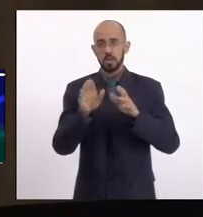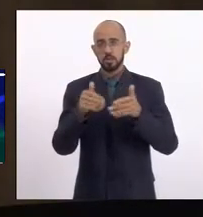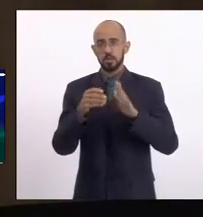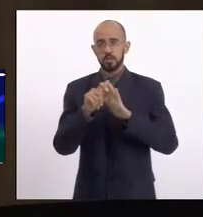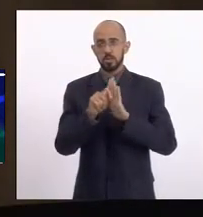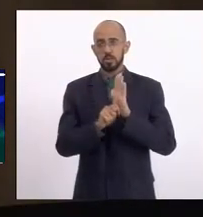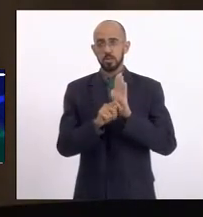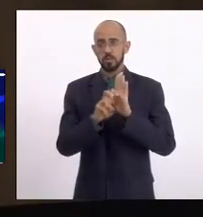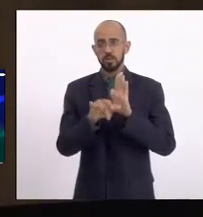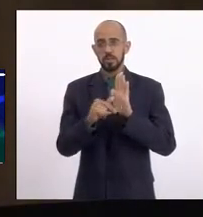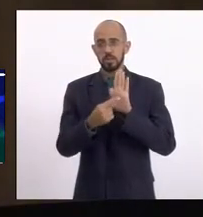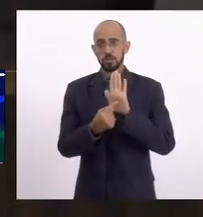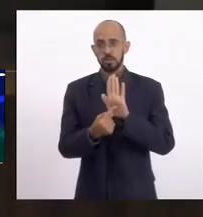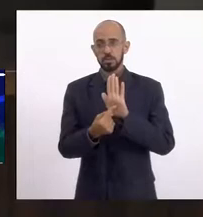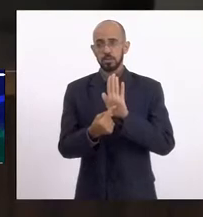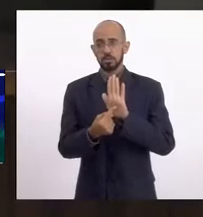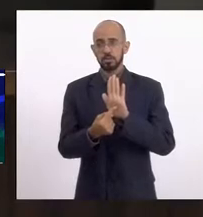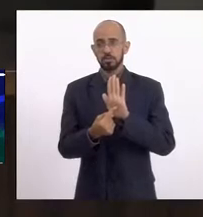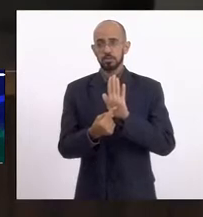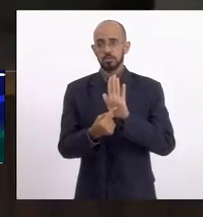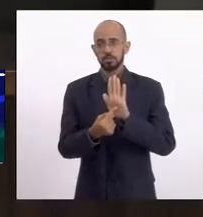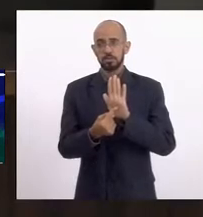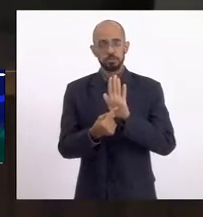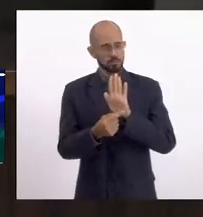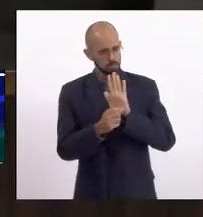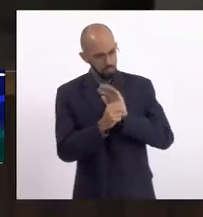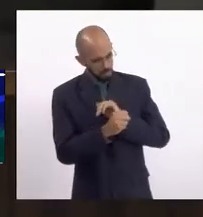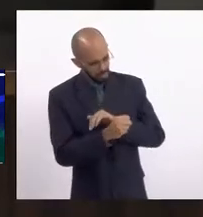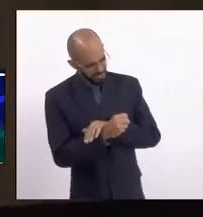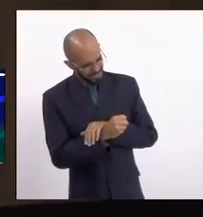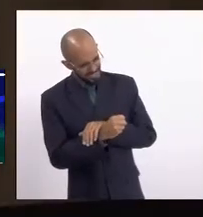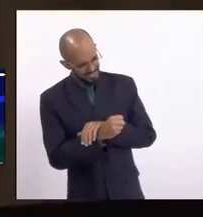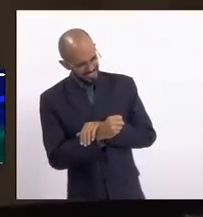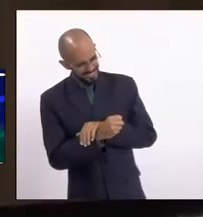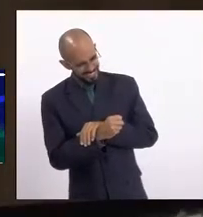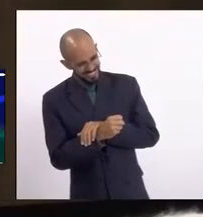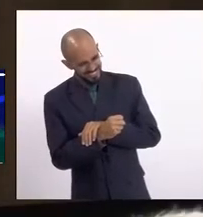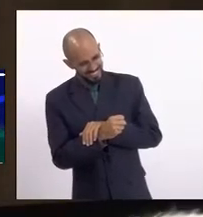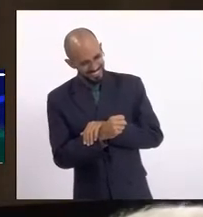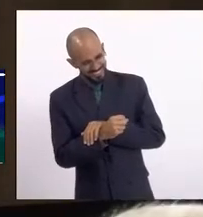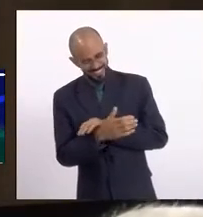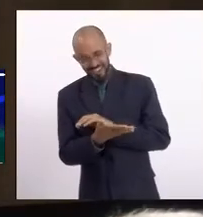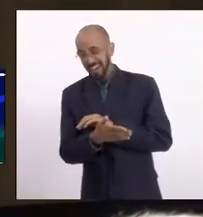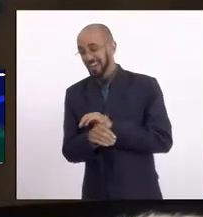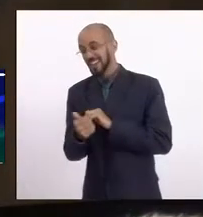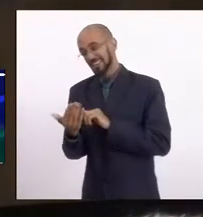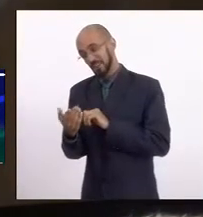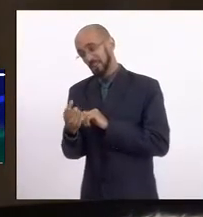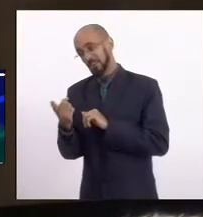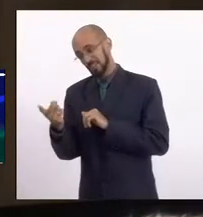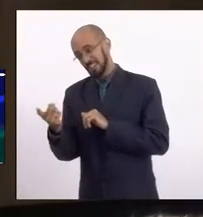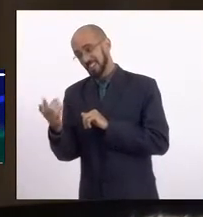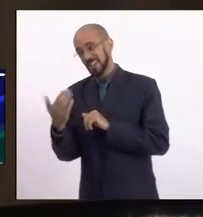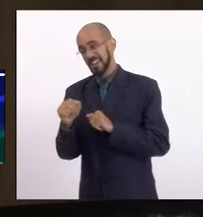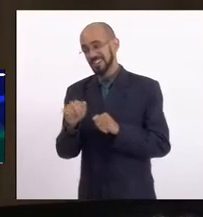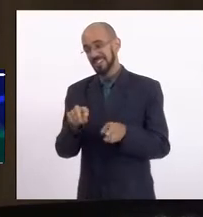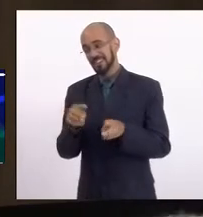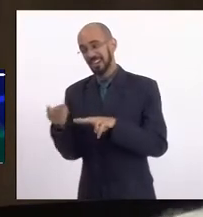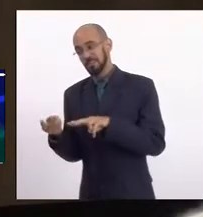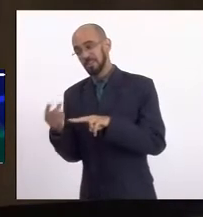texto ainda será apresentado pode vossa excelência' deu o encaminhamento e eu como